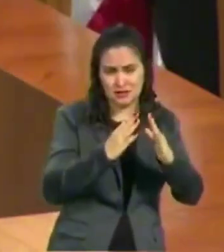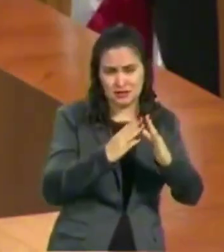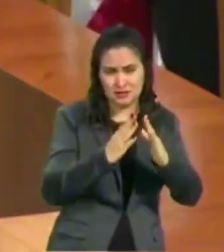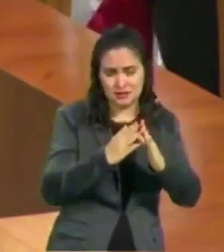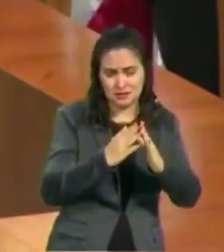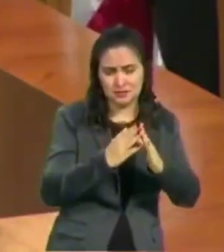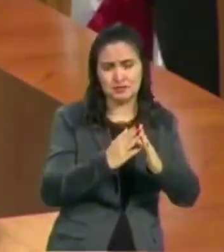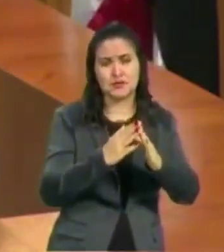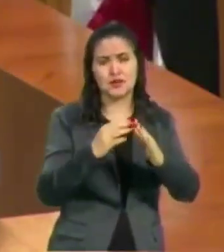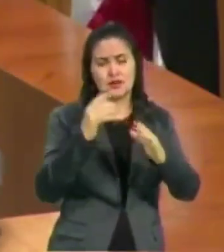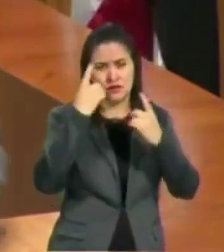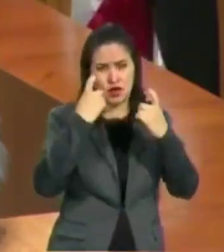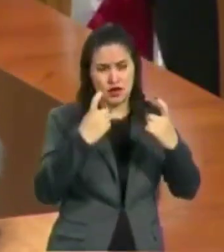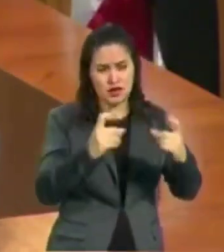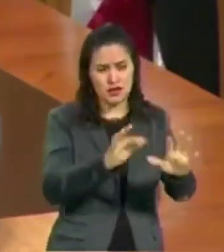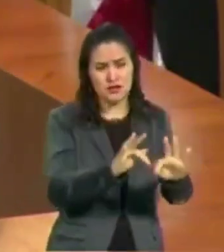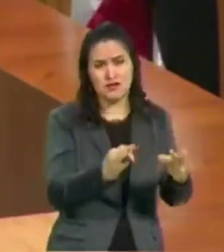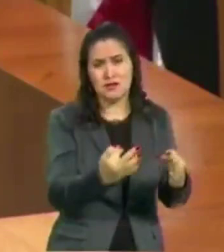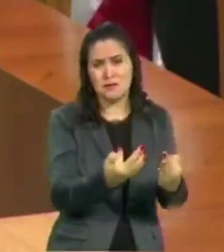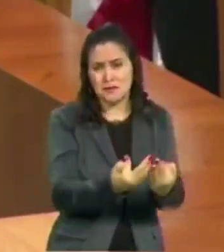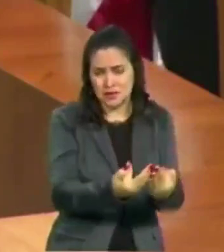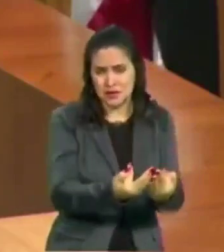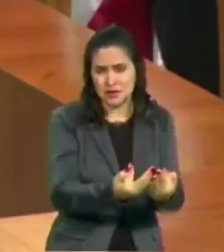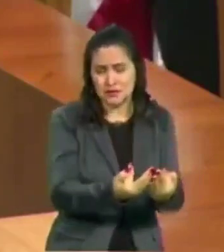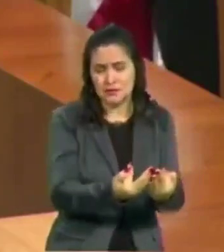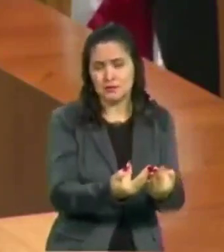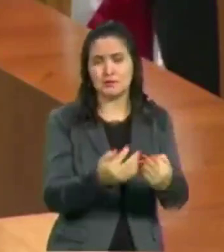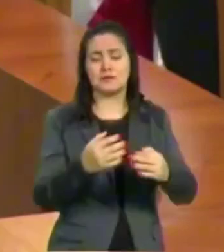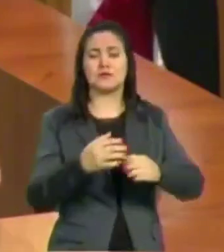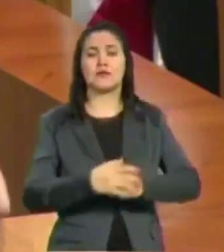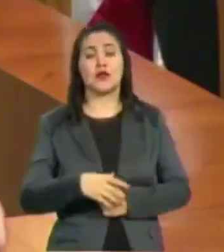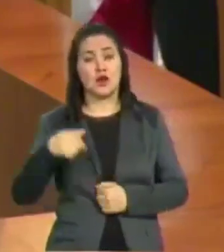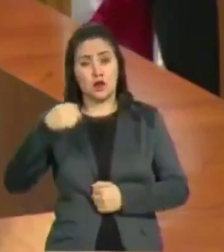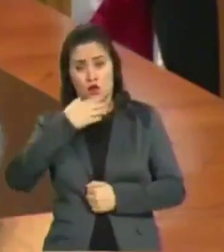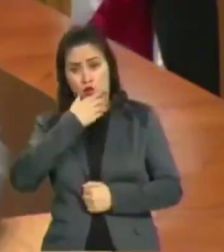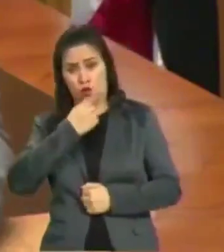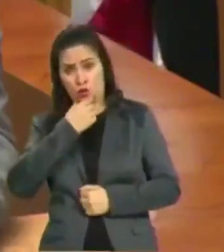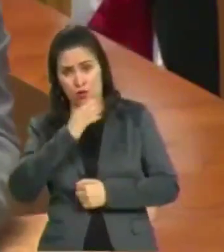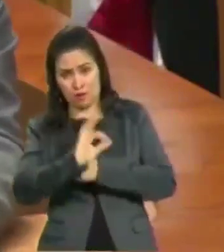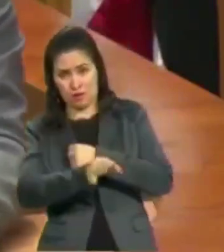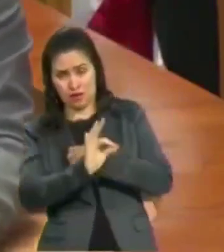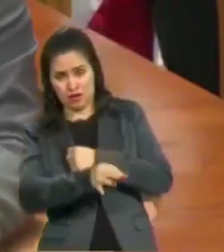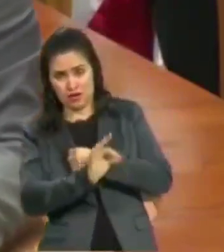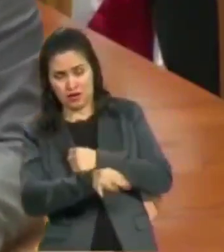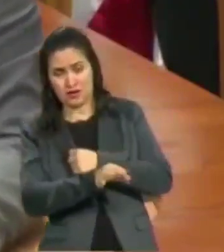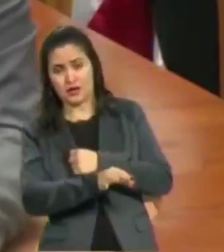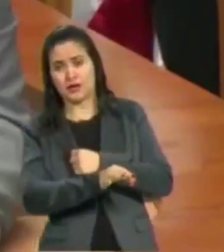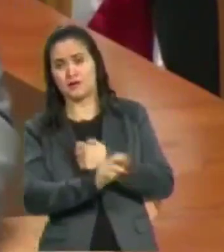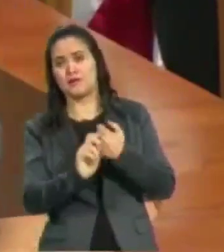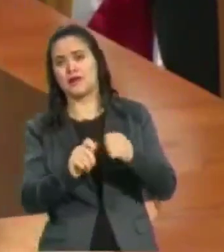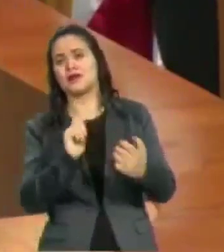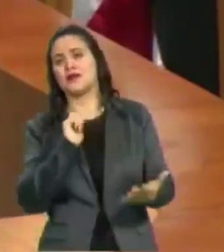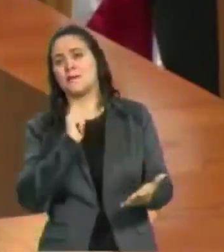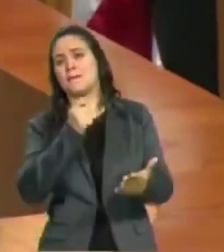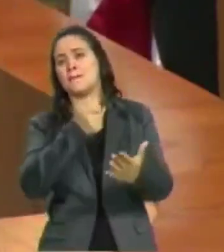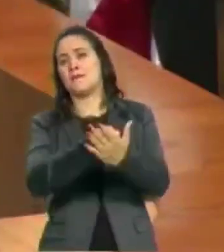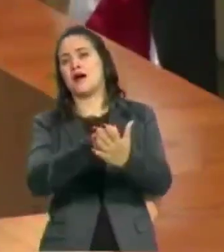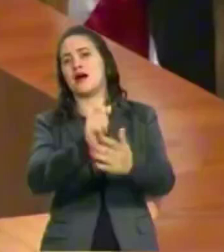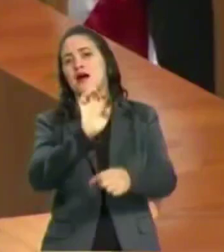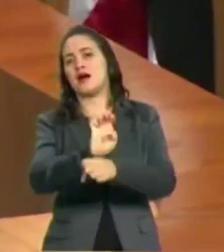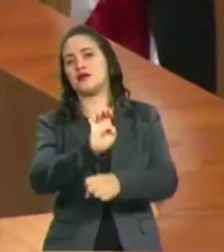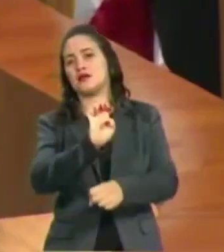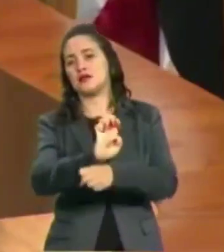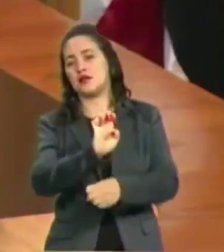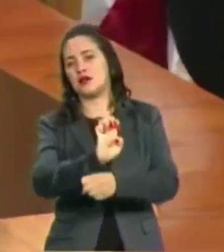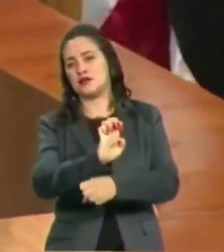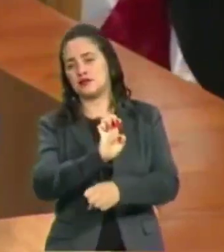Além de ressarcir o erário, o agressor também terá que arcar com multas, já também